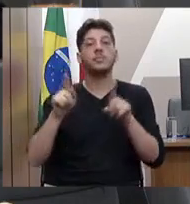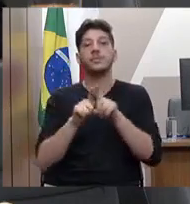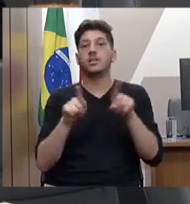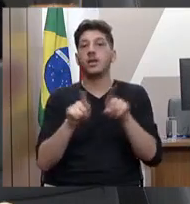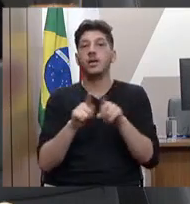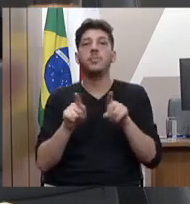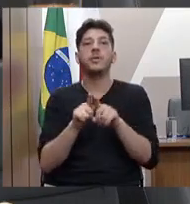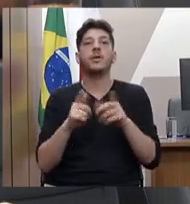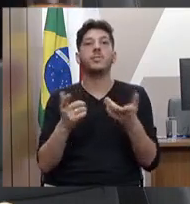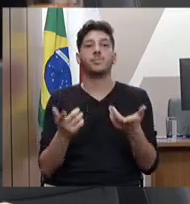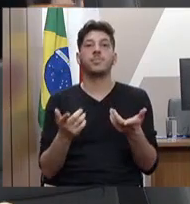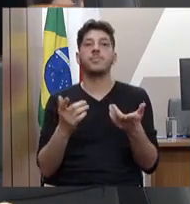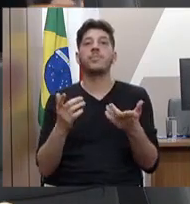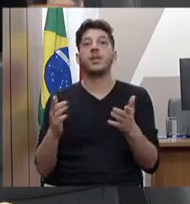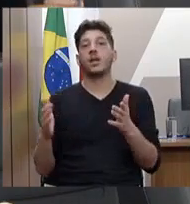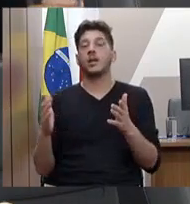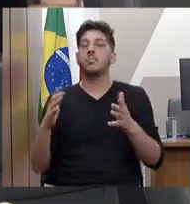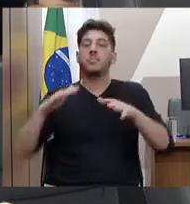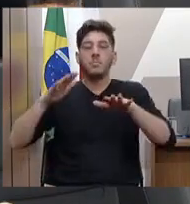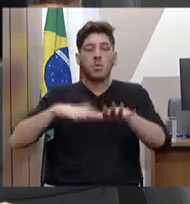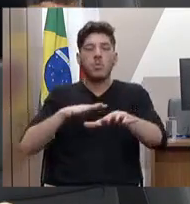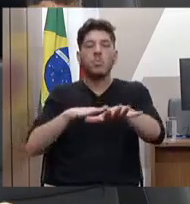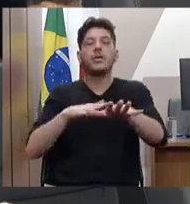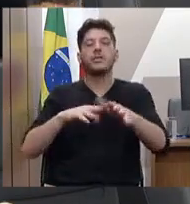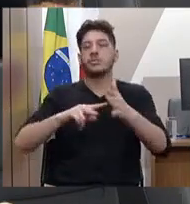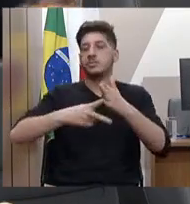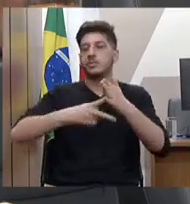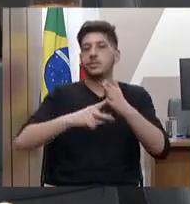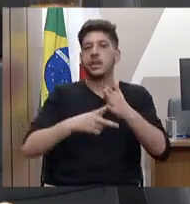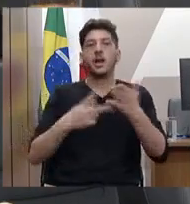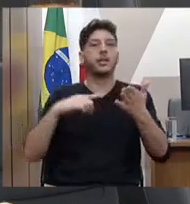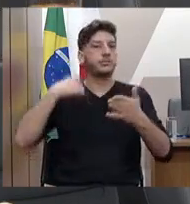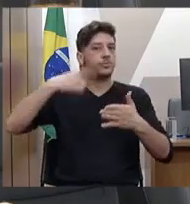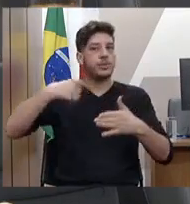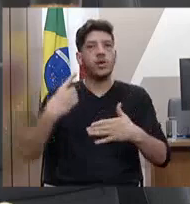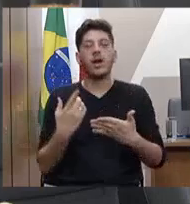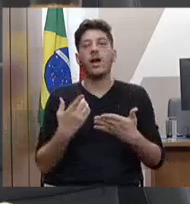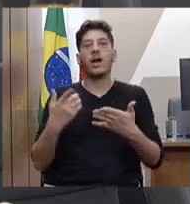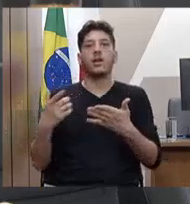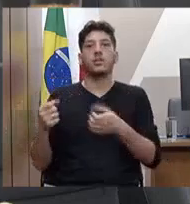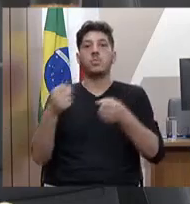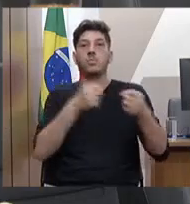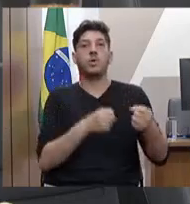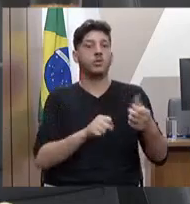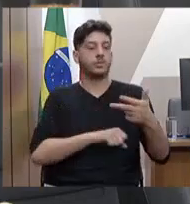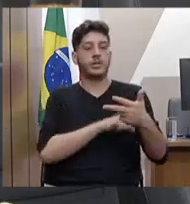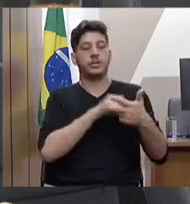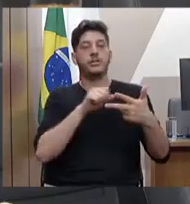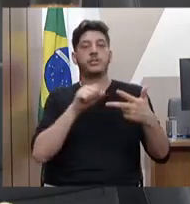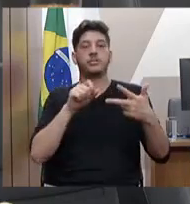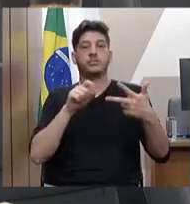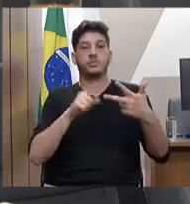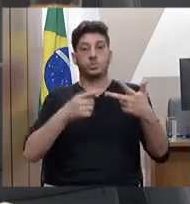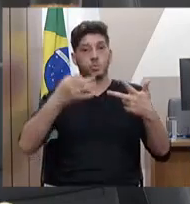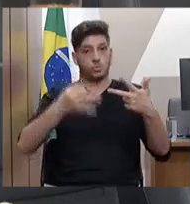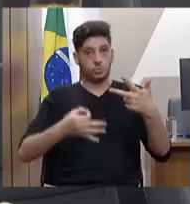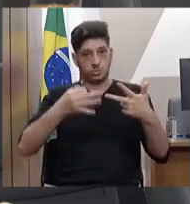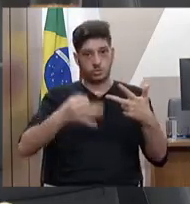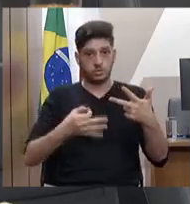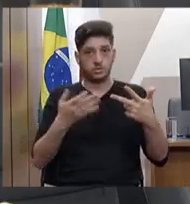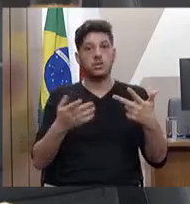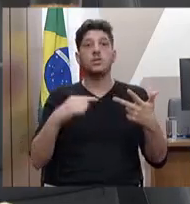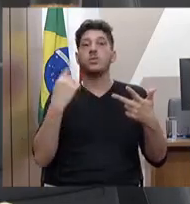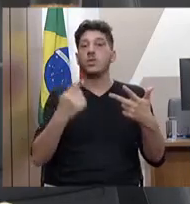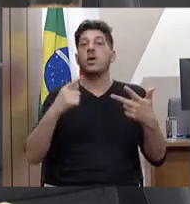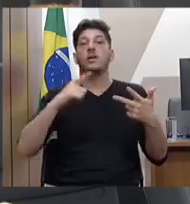não é para o movimento sindical para os advogados para o poder judiciário essa casa ciente disso a gente tem instrumento